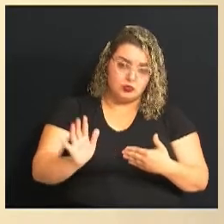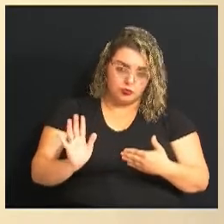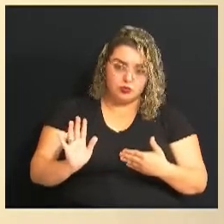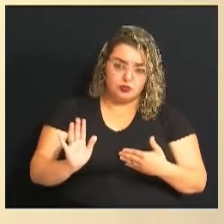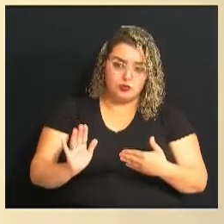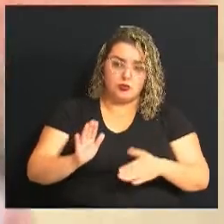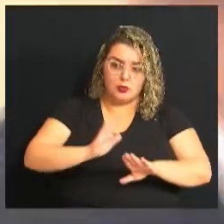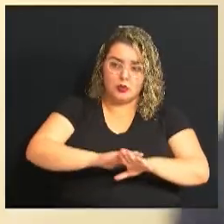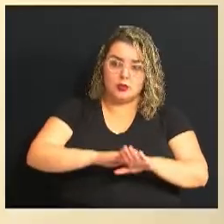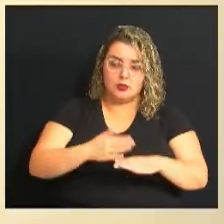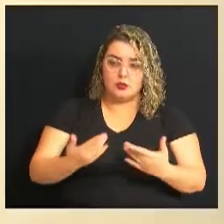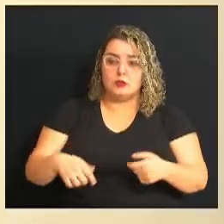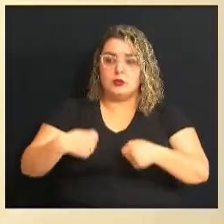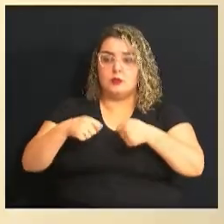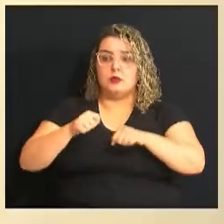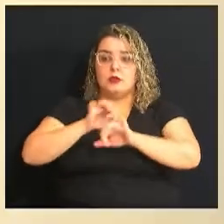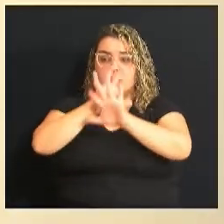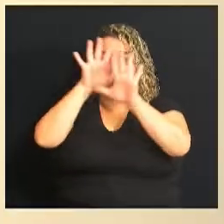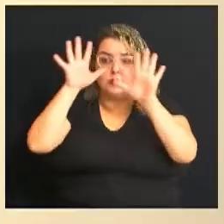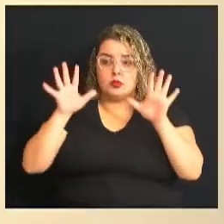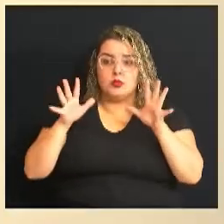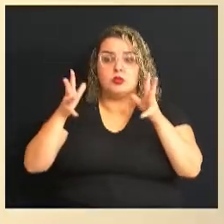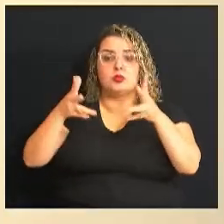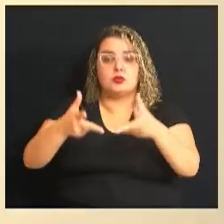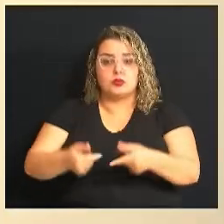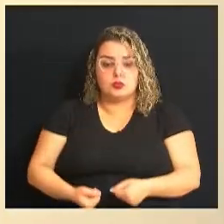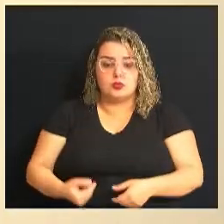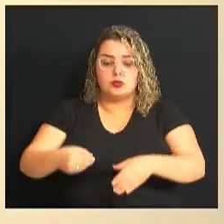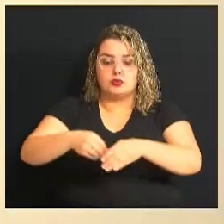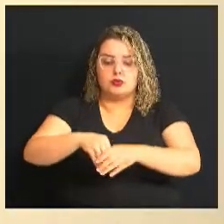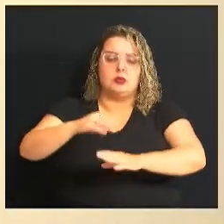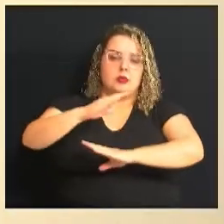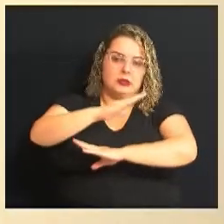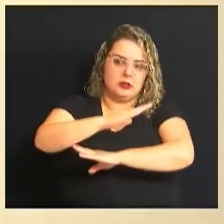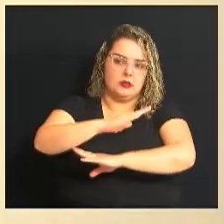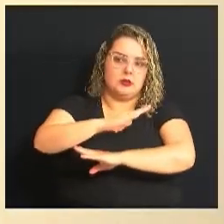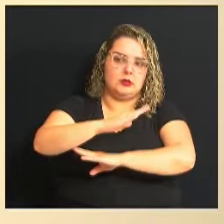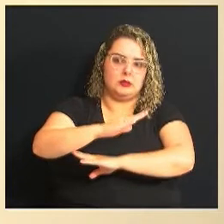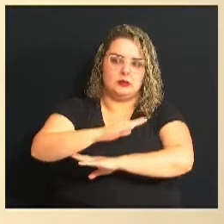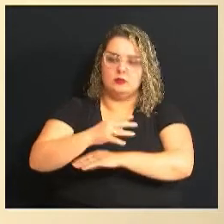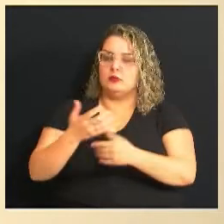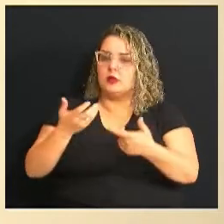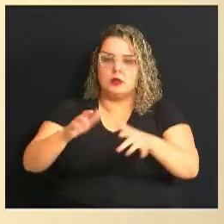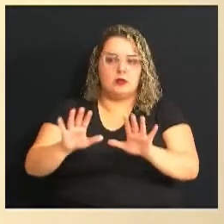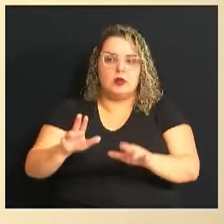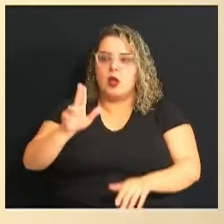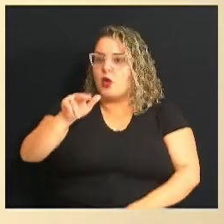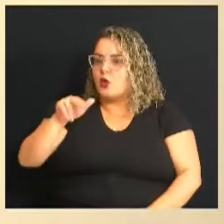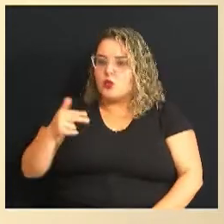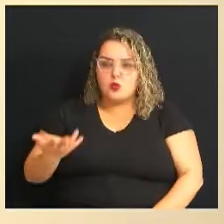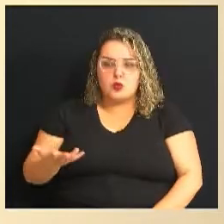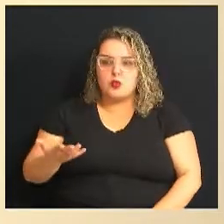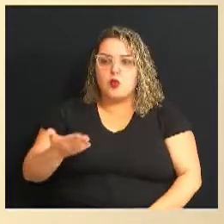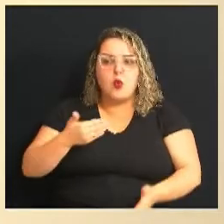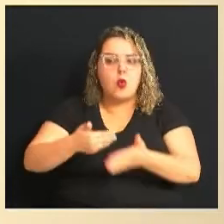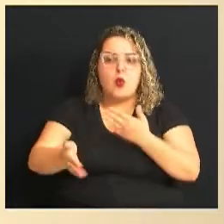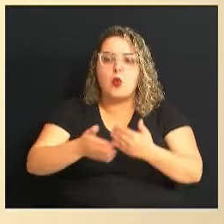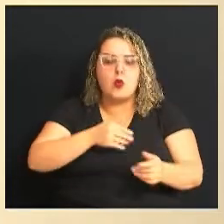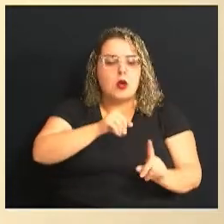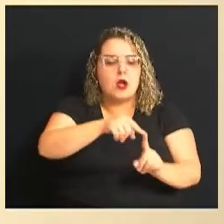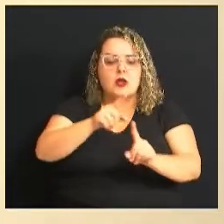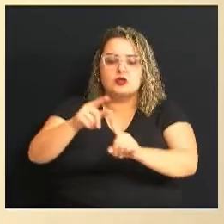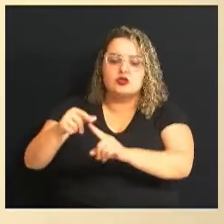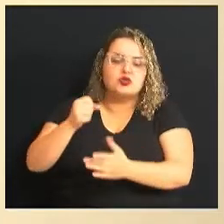nós precisamos ter transparência em tudo aqui na Câmara. Nós não queremos, de maneira alguma, que qualquer tipo de contrato